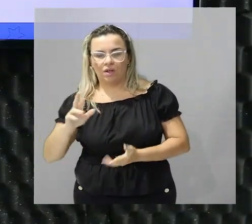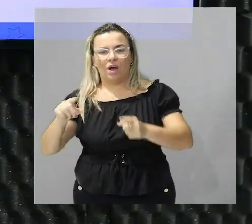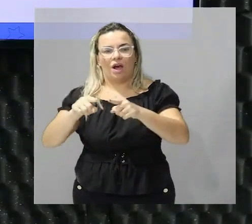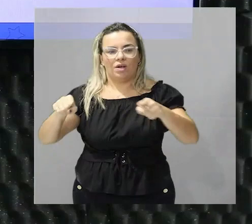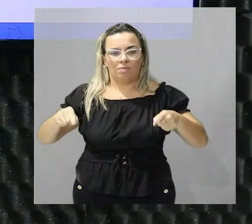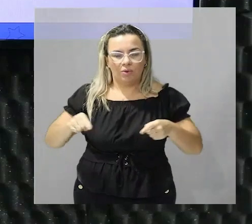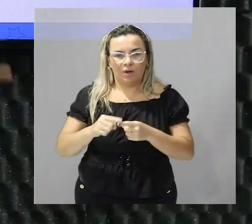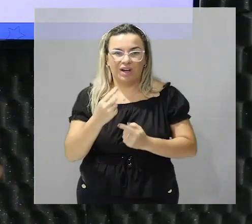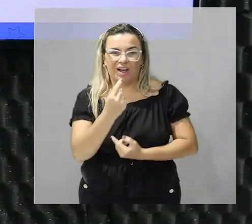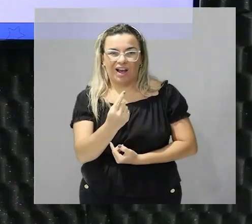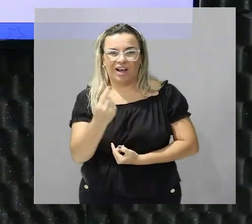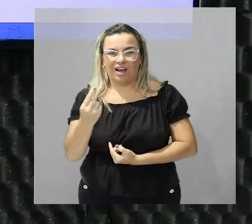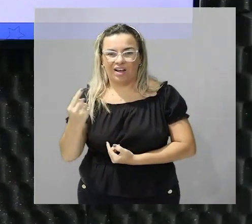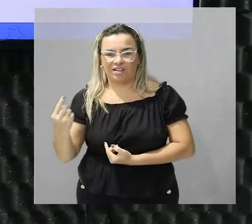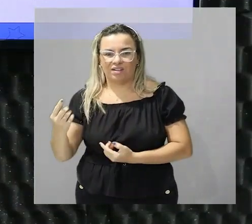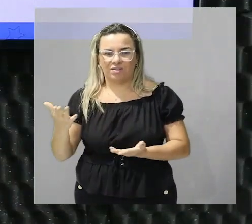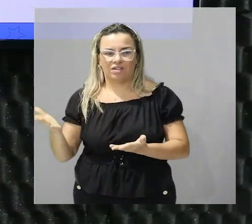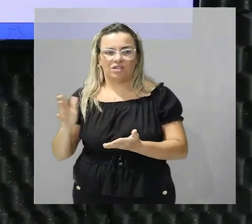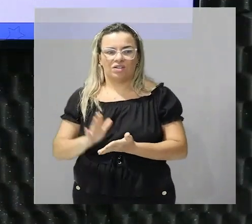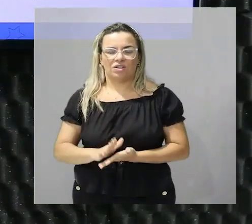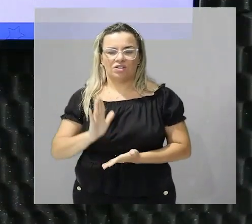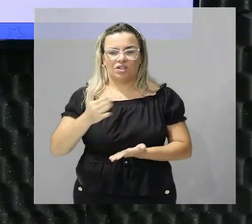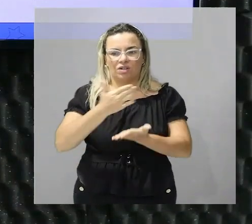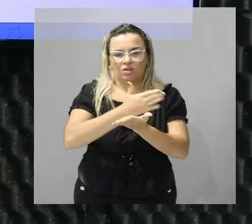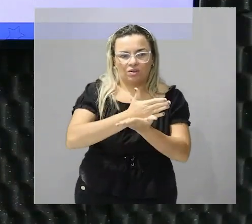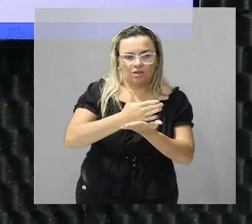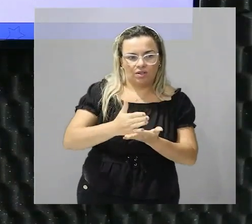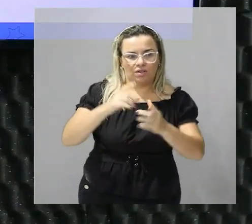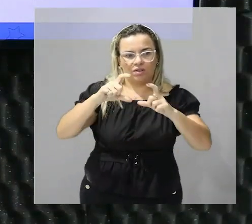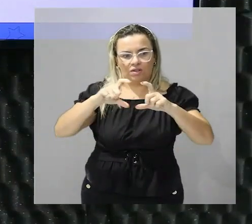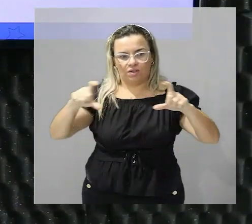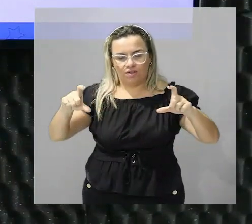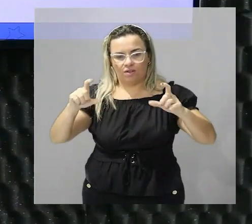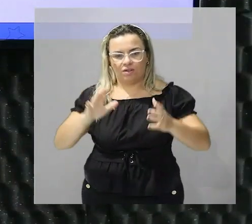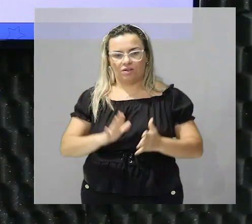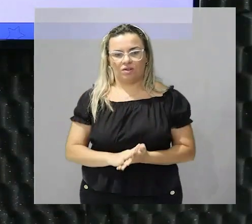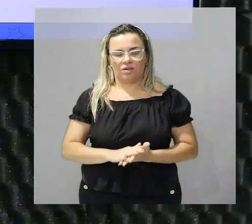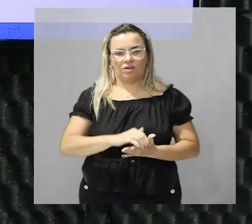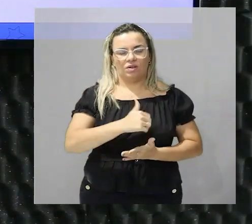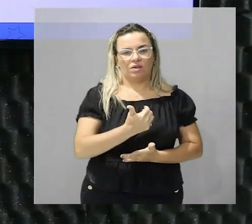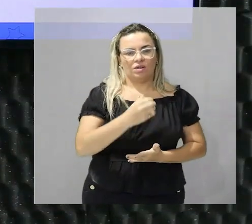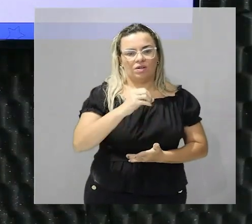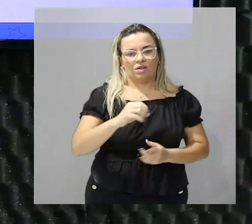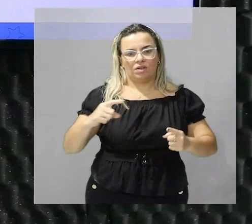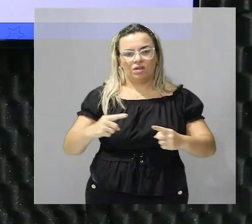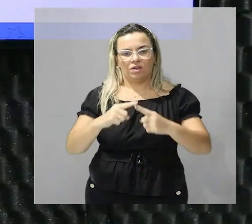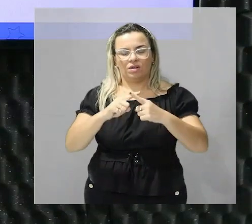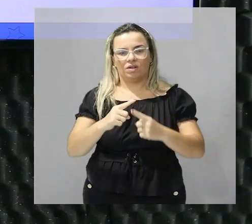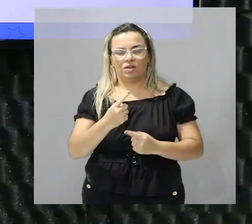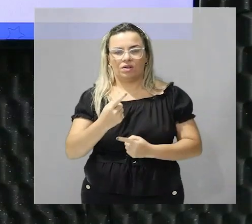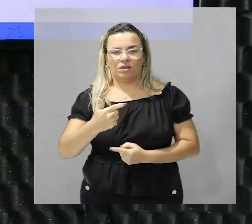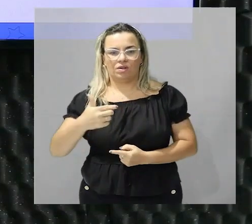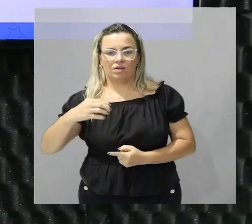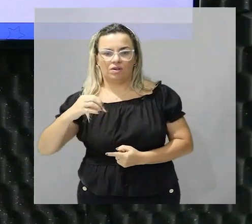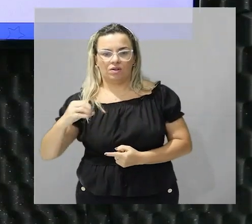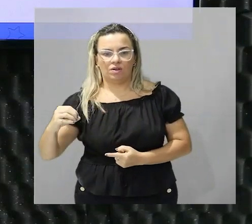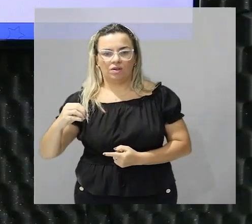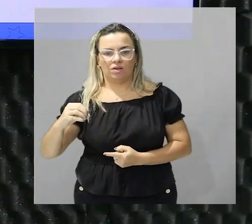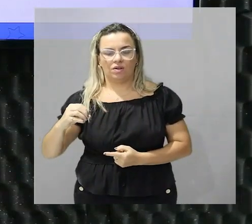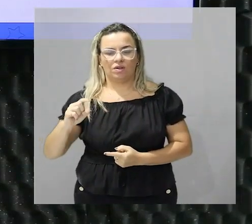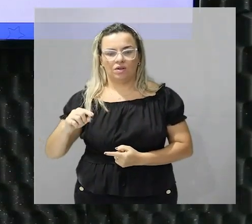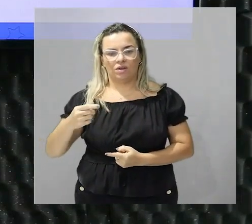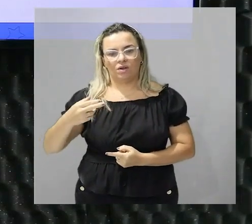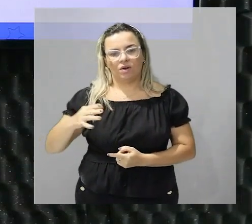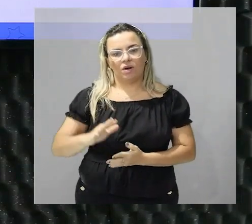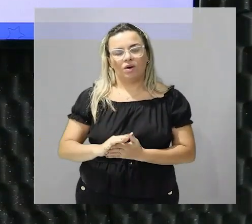já começamos a escrever essa expressão. Olha como ficou. 10 vezes 1.200, no caso, 12.000.